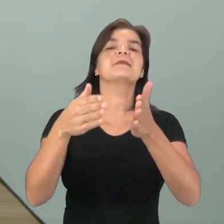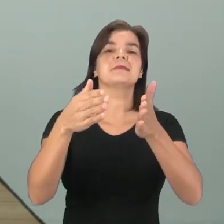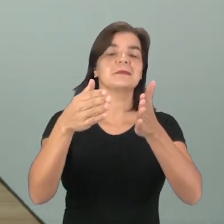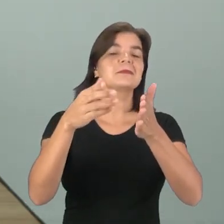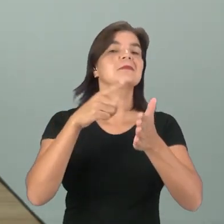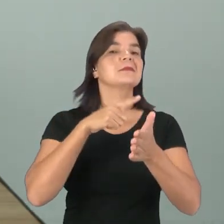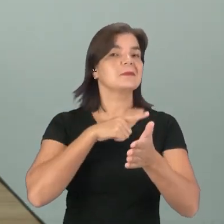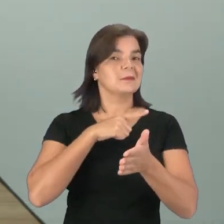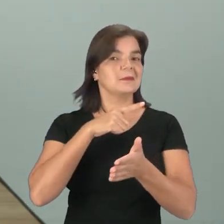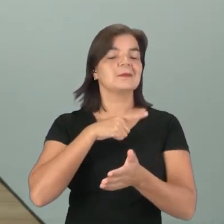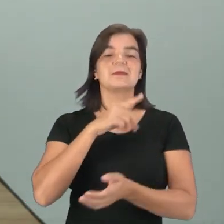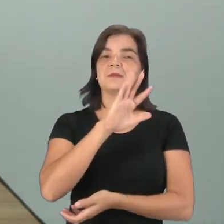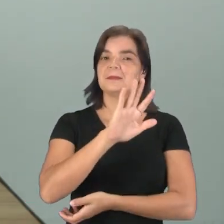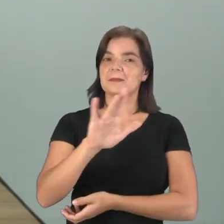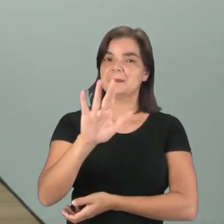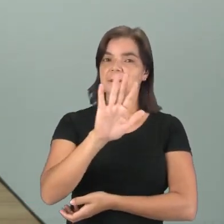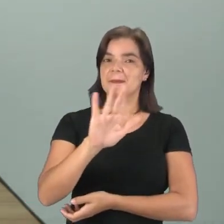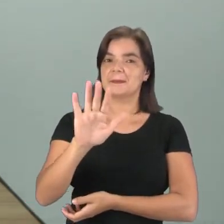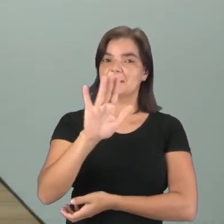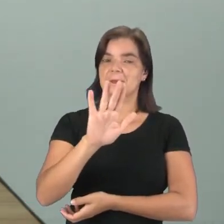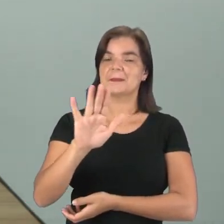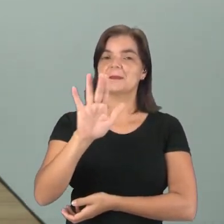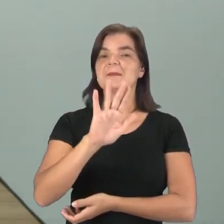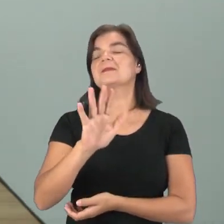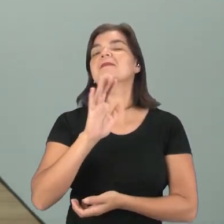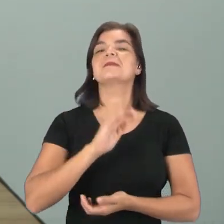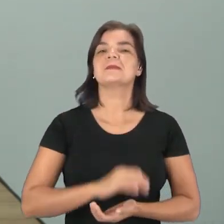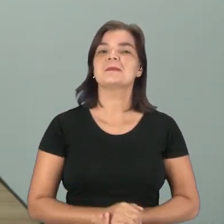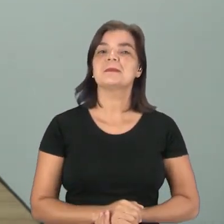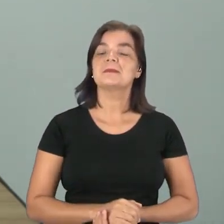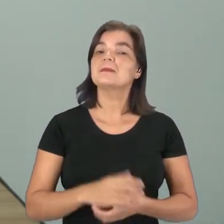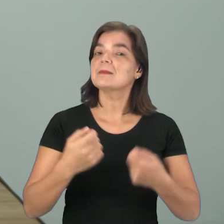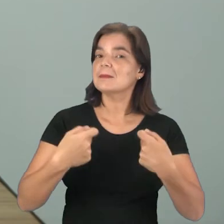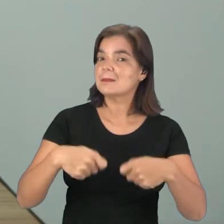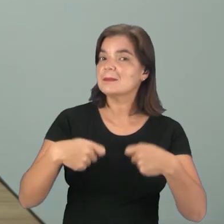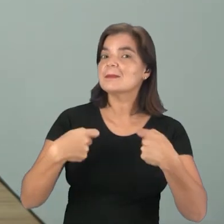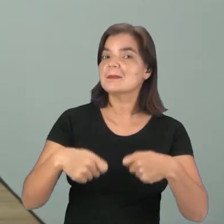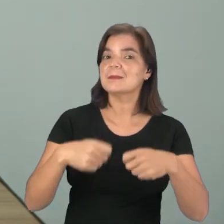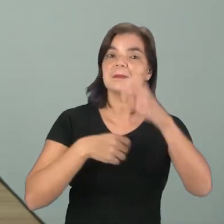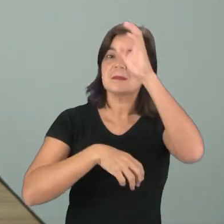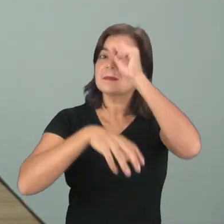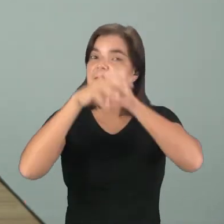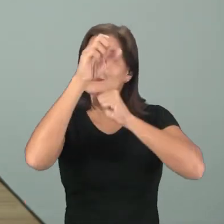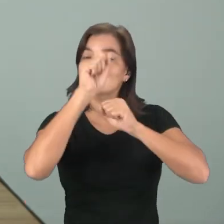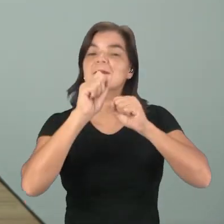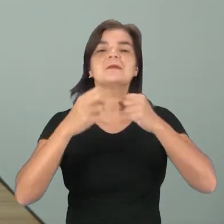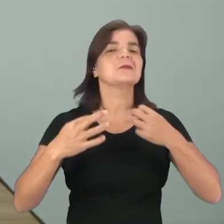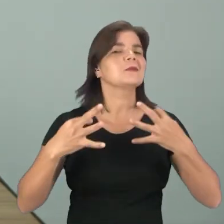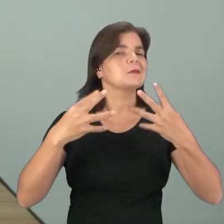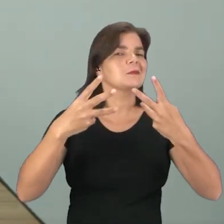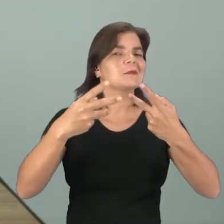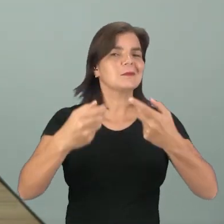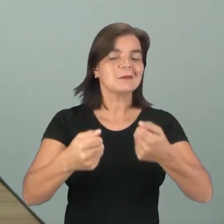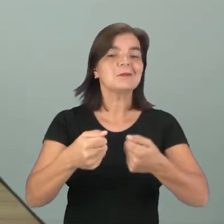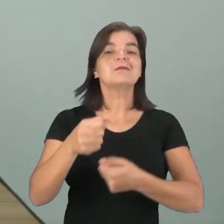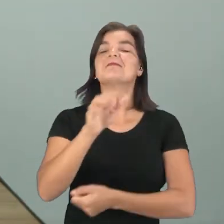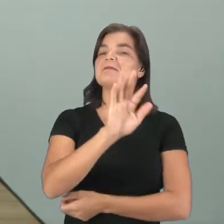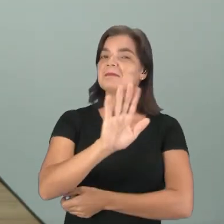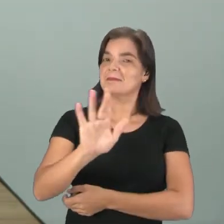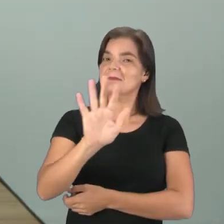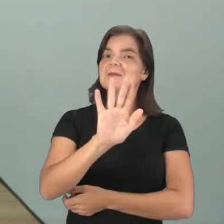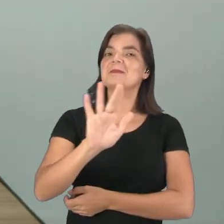que tem as letras do alfabeto nós precisamos aprender todas essas